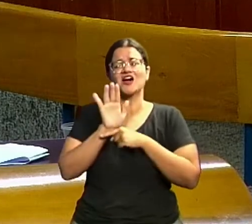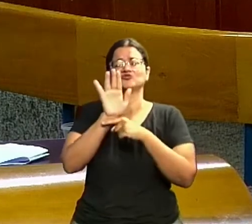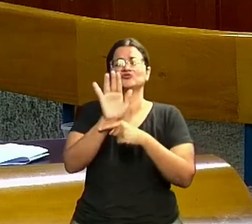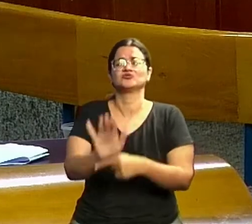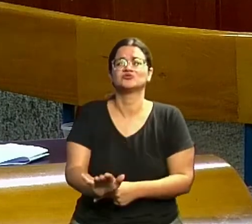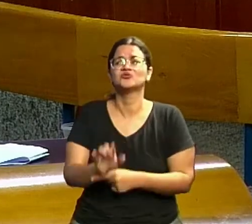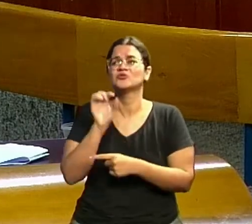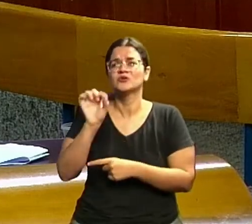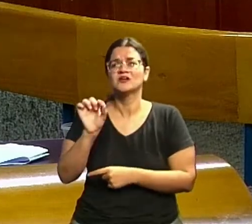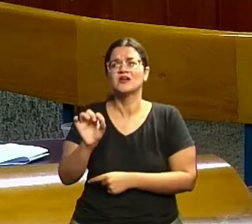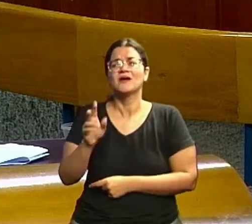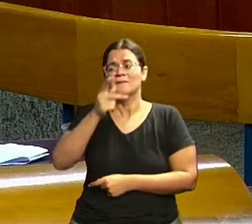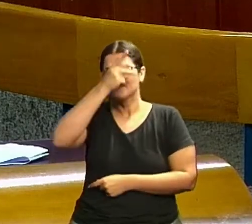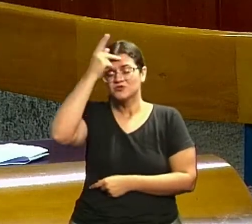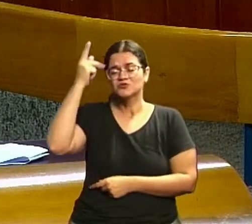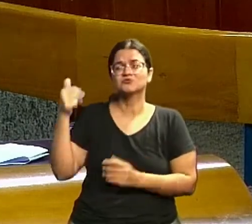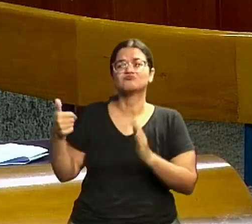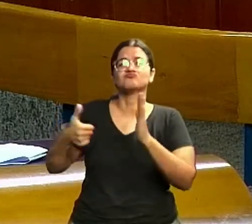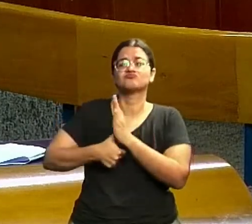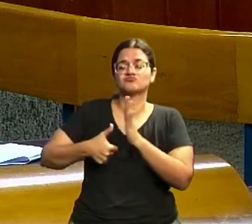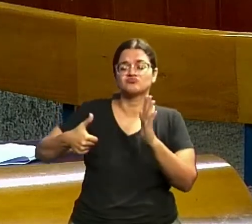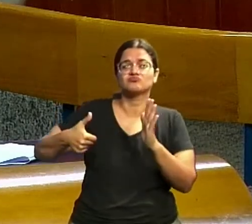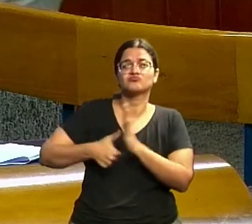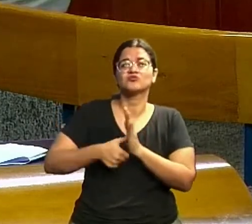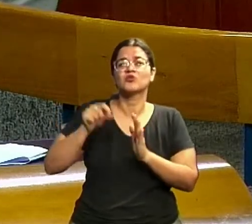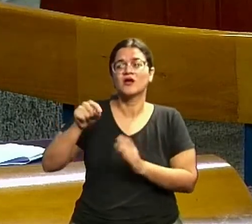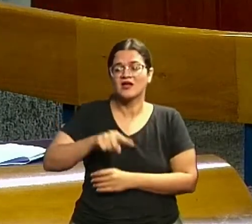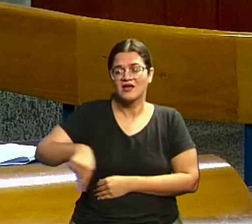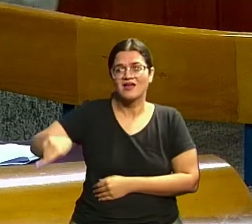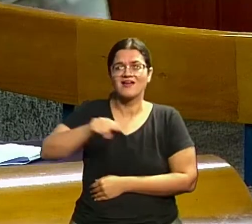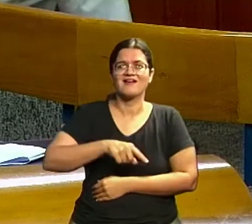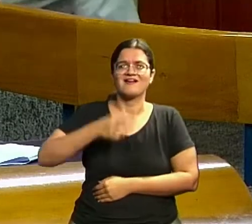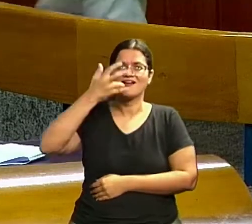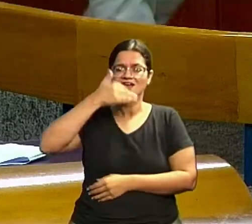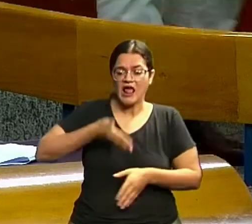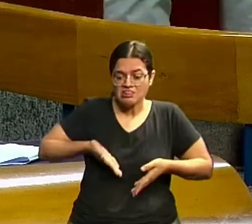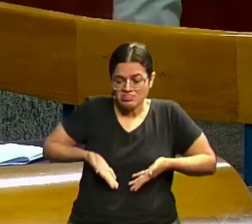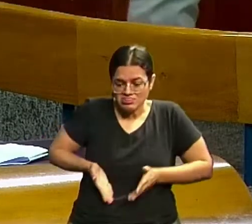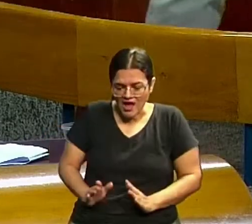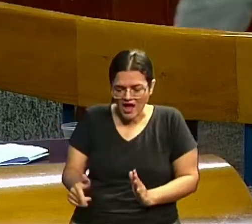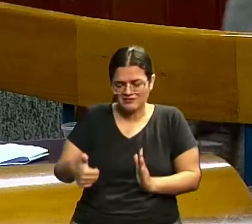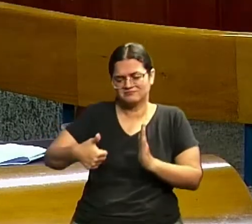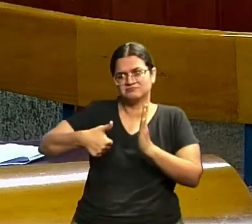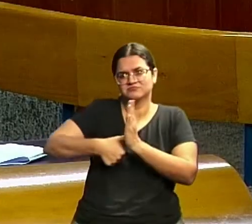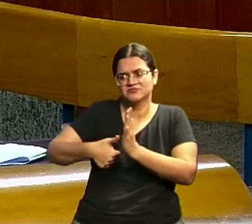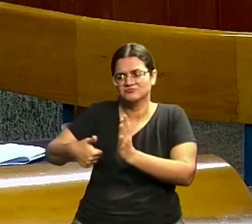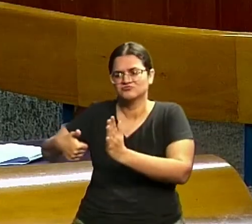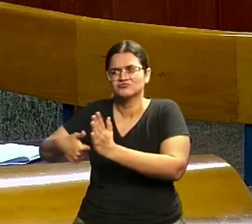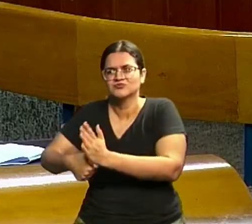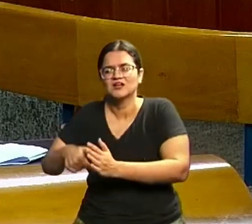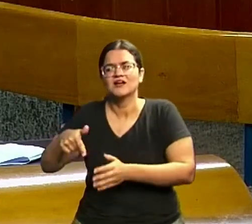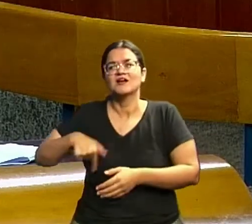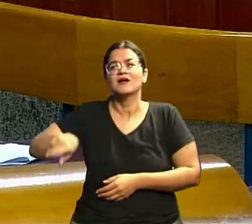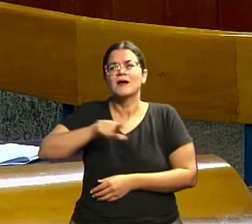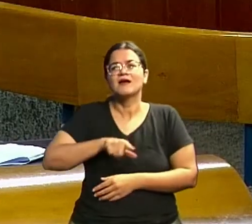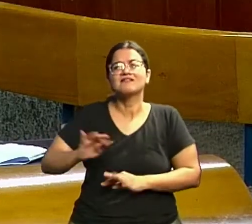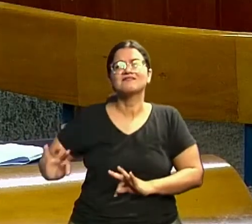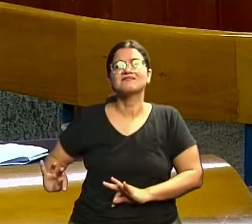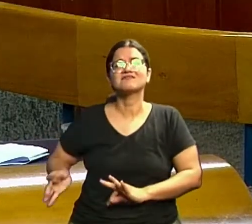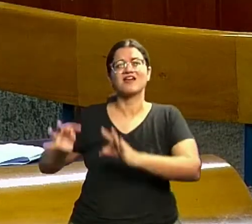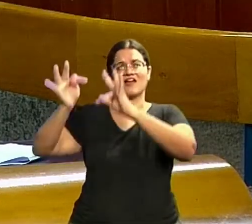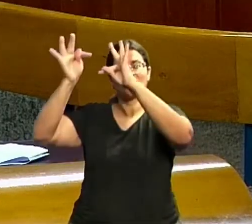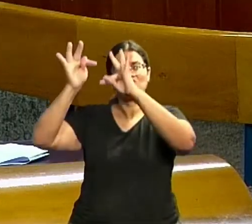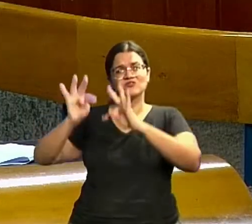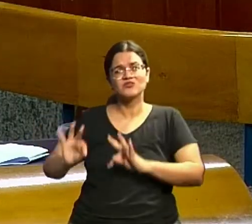contribuir para o reconhecimento biométrico dessas crianças recém-nascidas na cidade de Goiânia, para